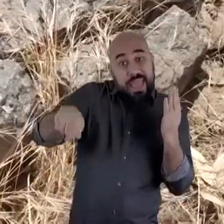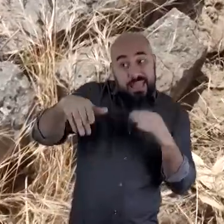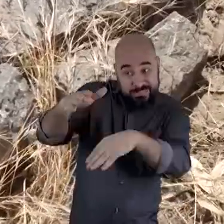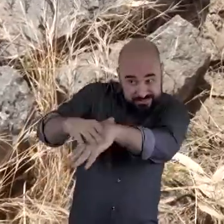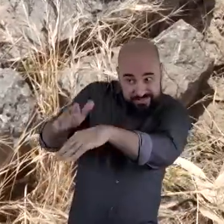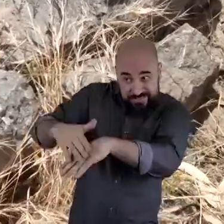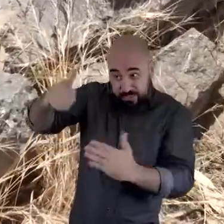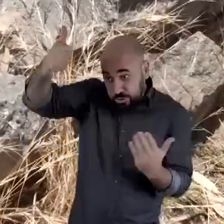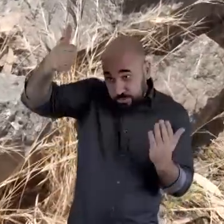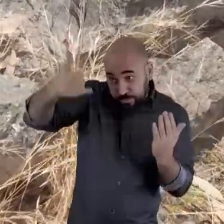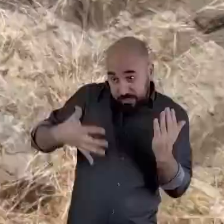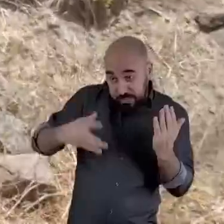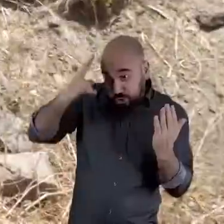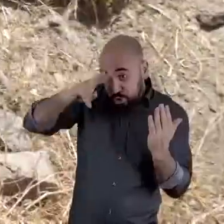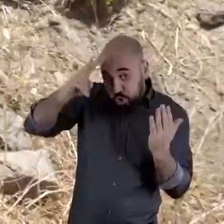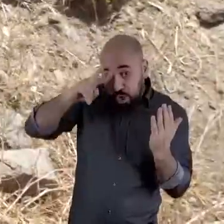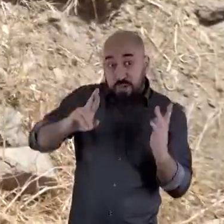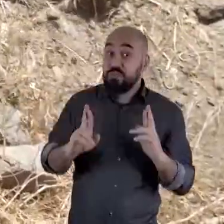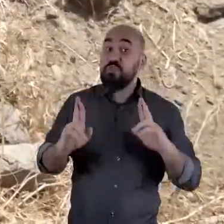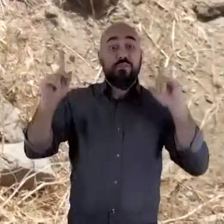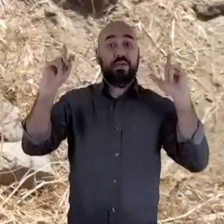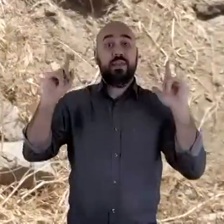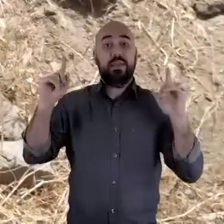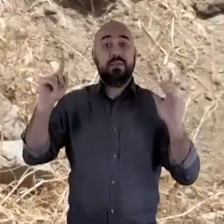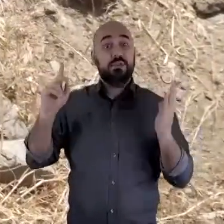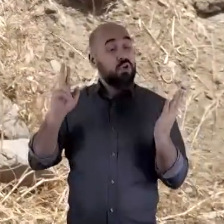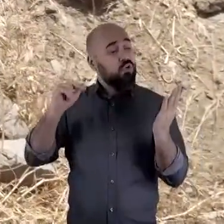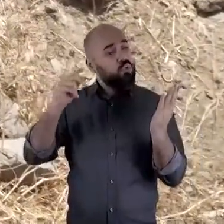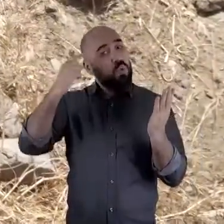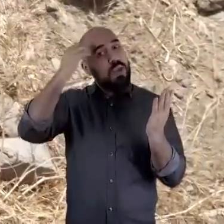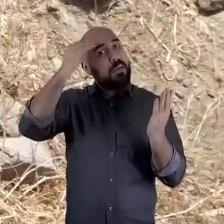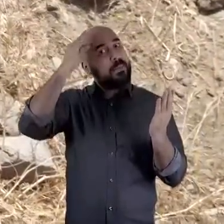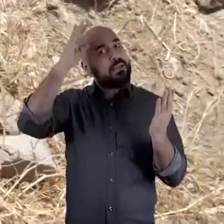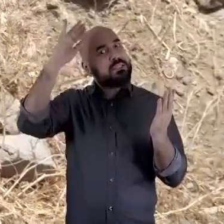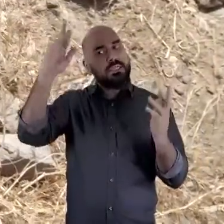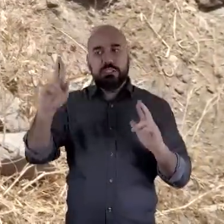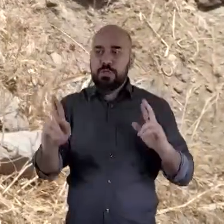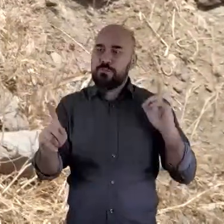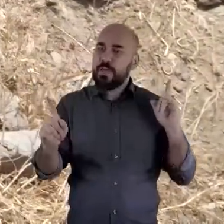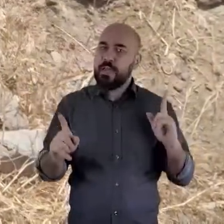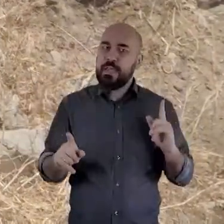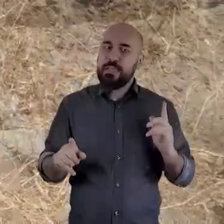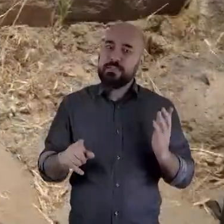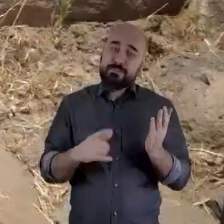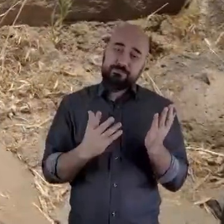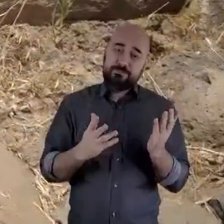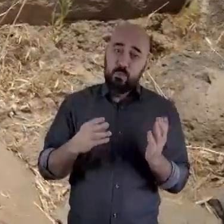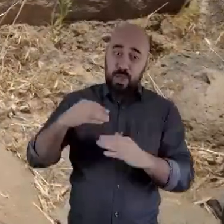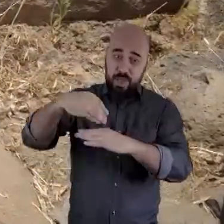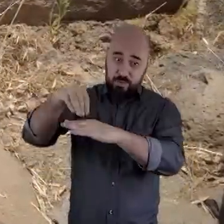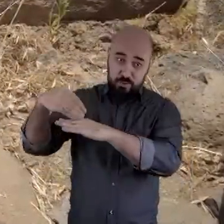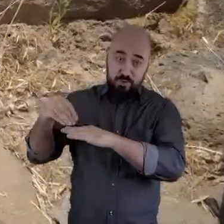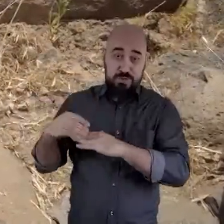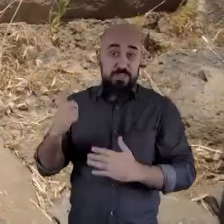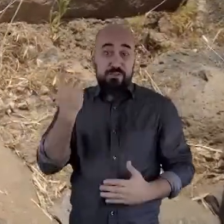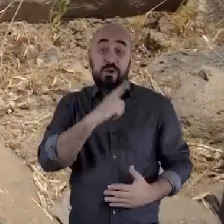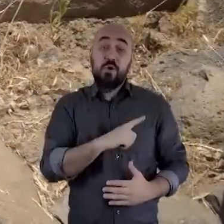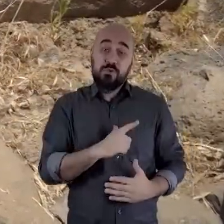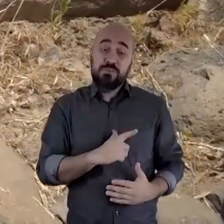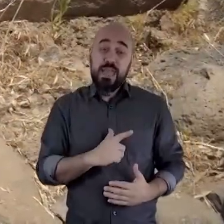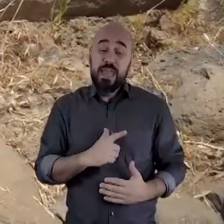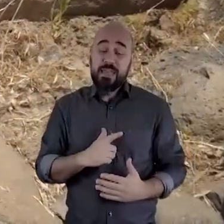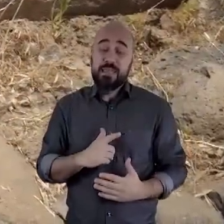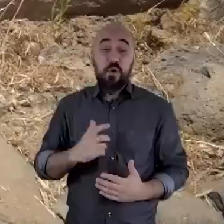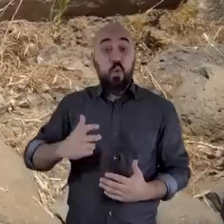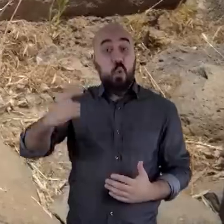a história de uma maneira diferente, de uma maneira que ilustra o livro sagrado. Ou seja, através da arqueologia, você tem